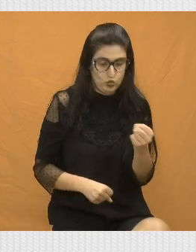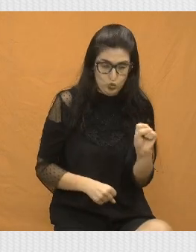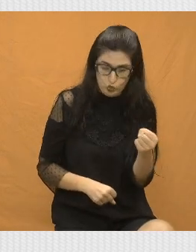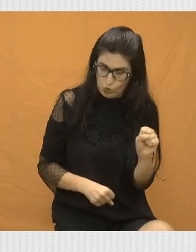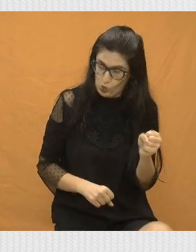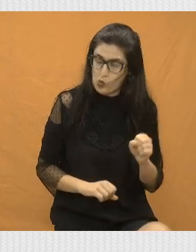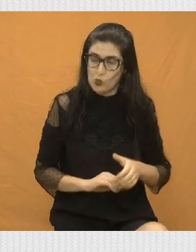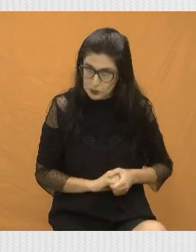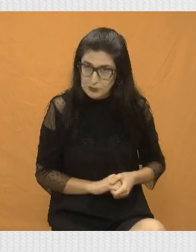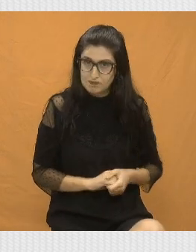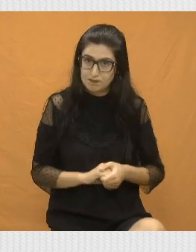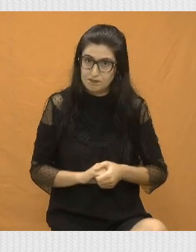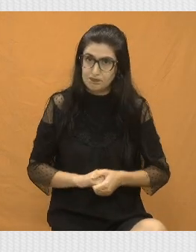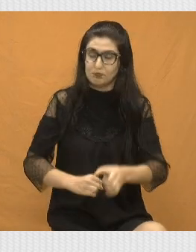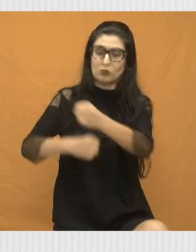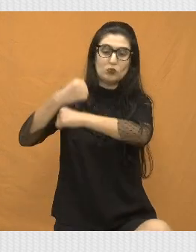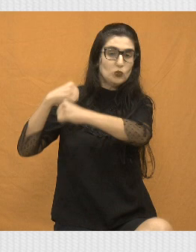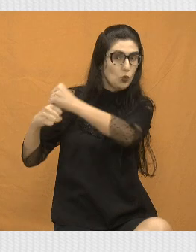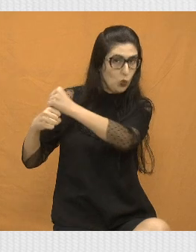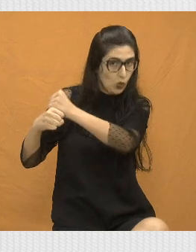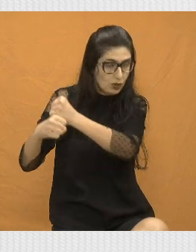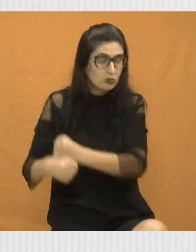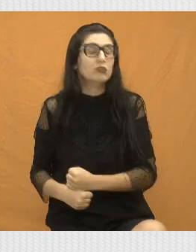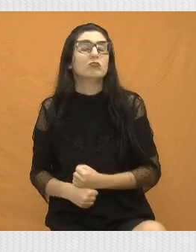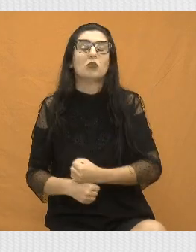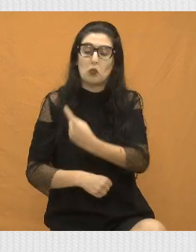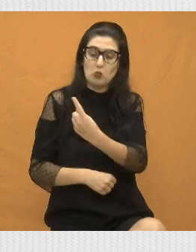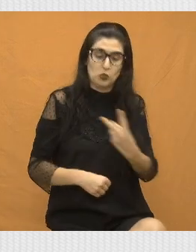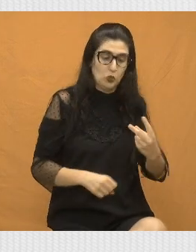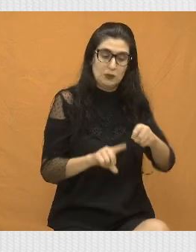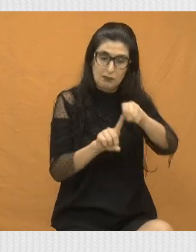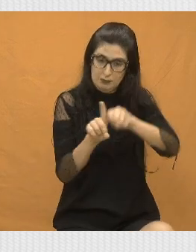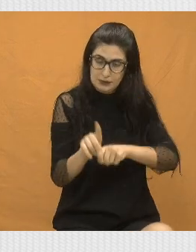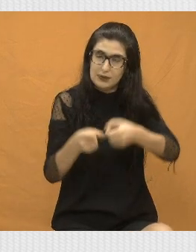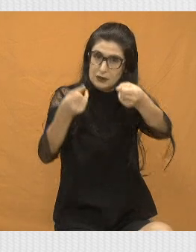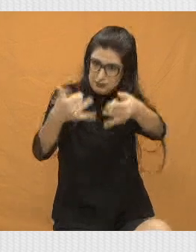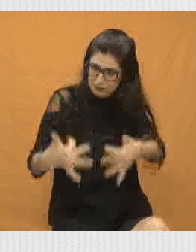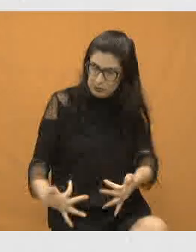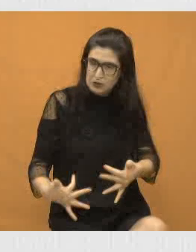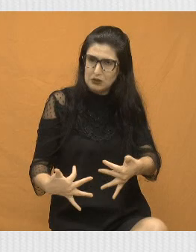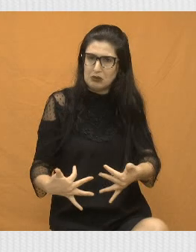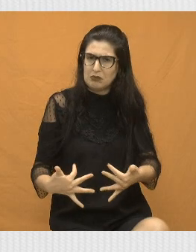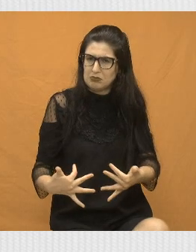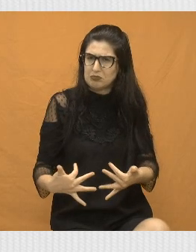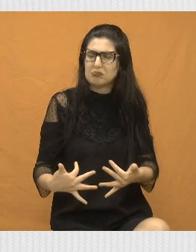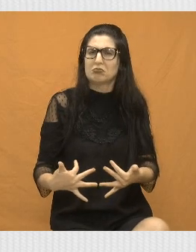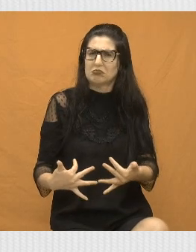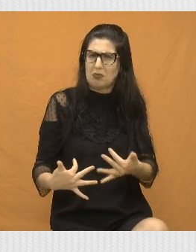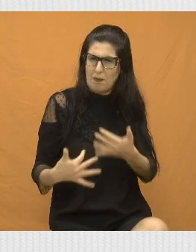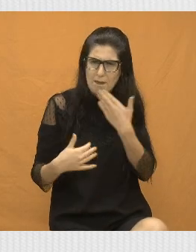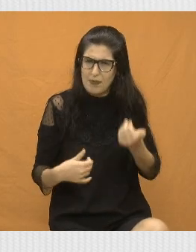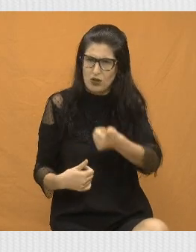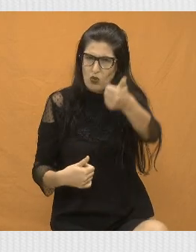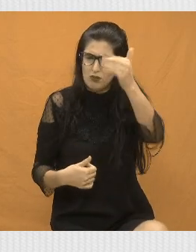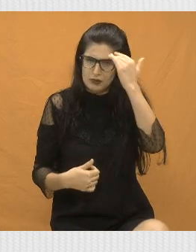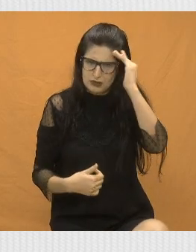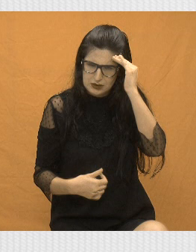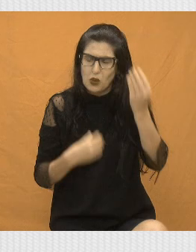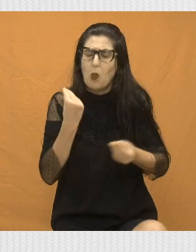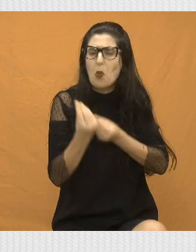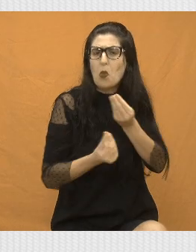os últimos 12 meses. Vou trazer uma explicação mais apurada no próximo quadro, que mostra como chegou a esses